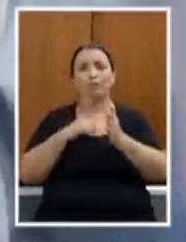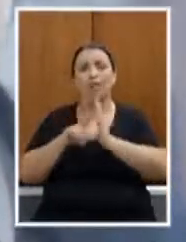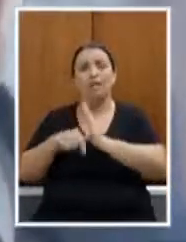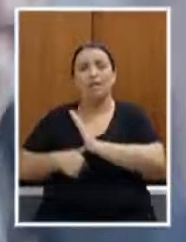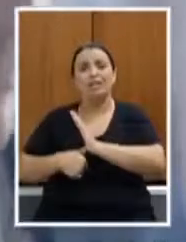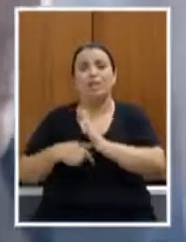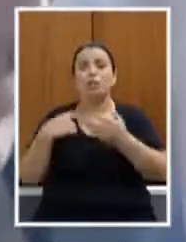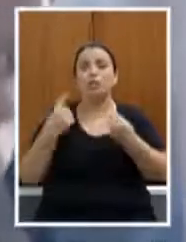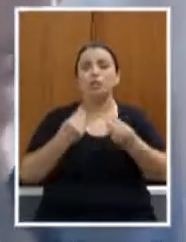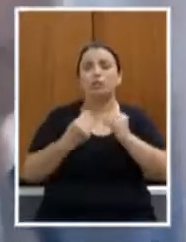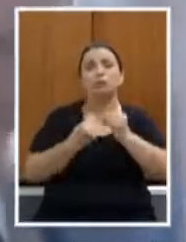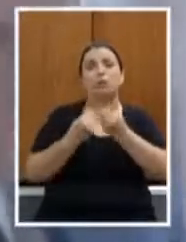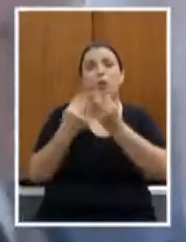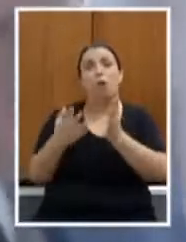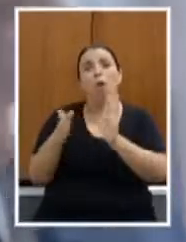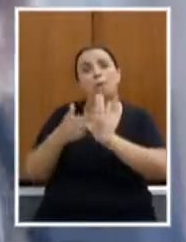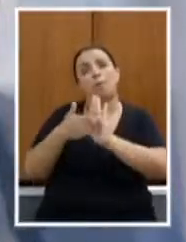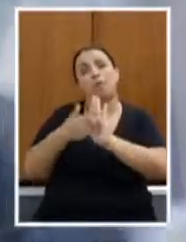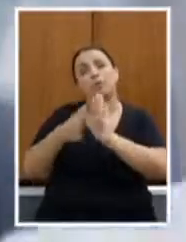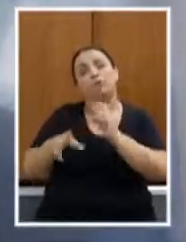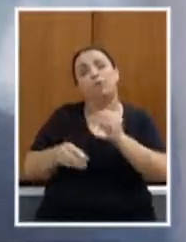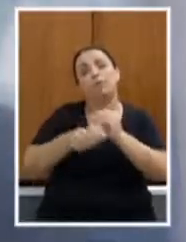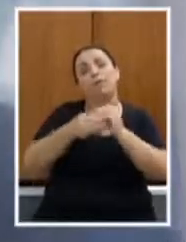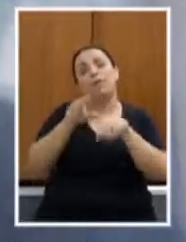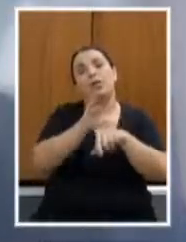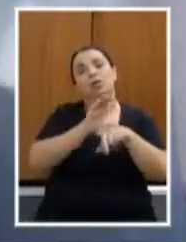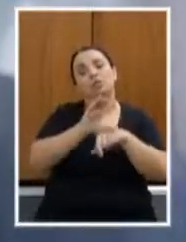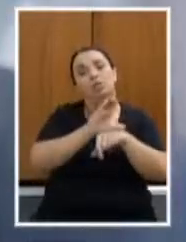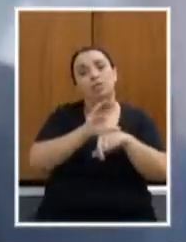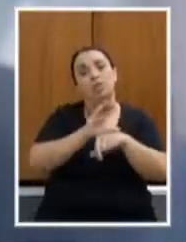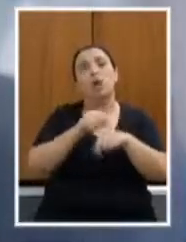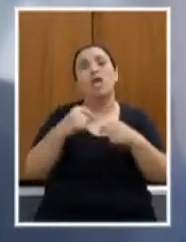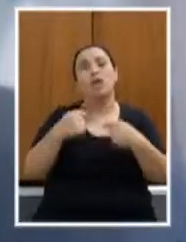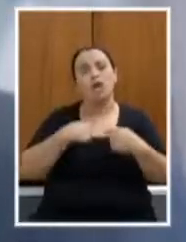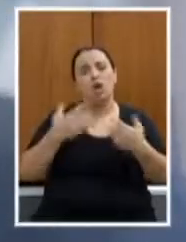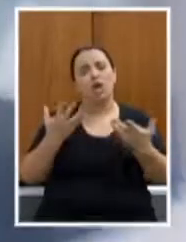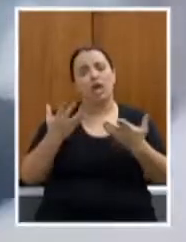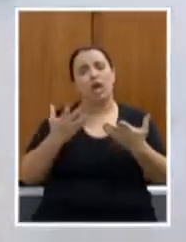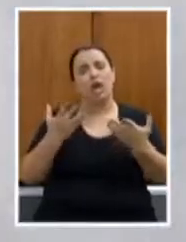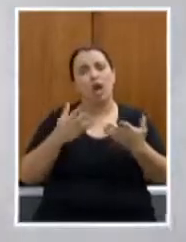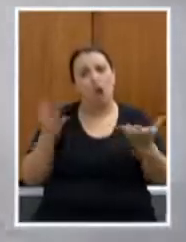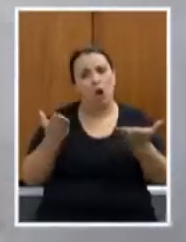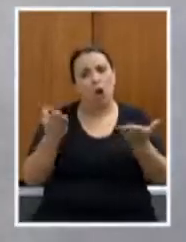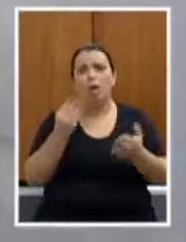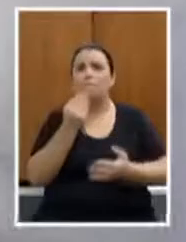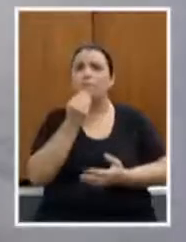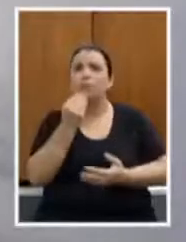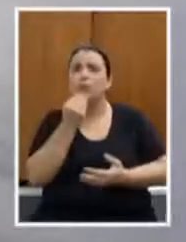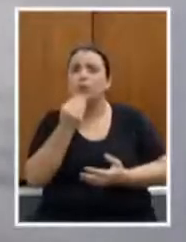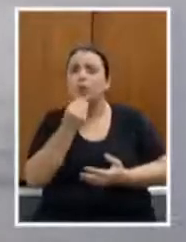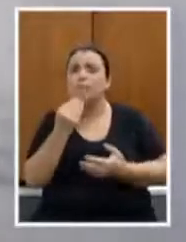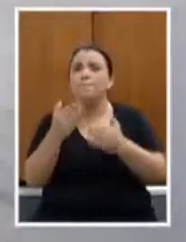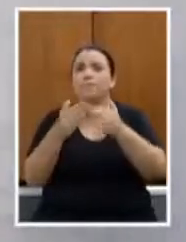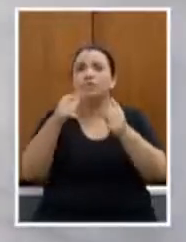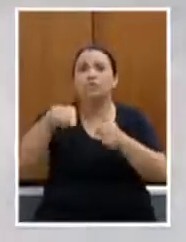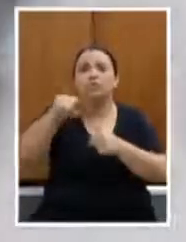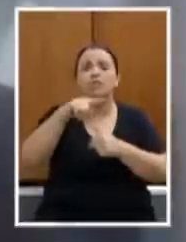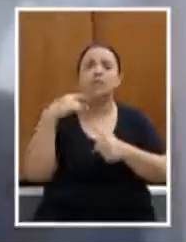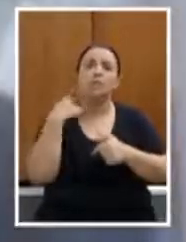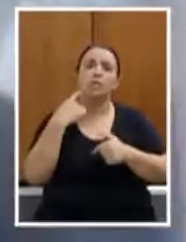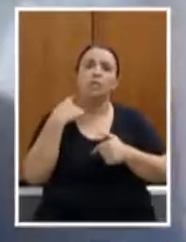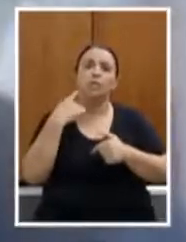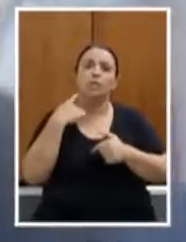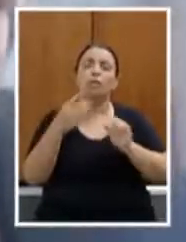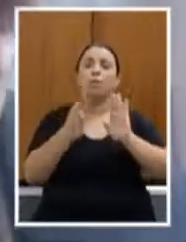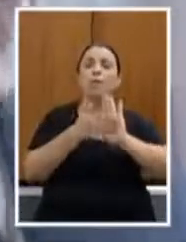Constituição. Eu quero aproveitar esse espaço para pedir aos colegas deputados, está aqui uma proposta de emenda à Constituição, senhor